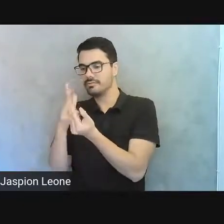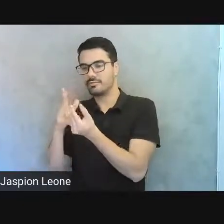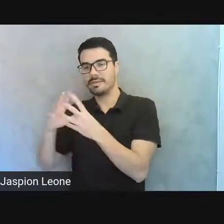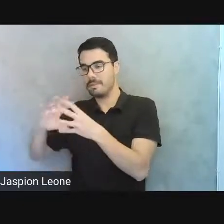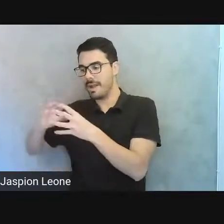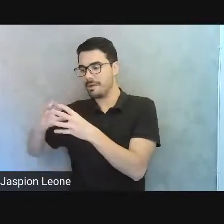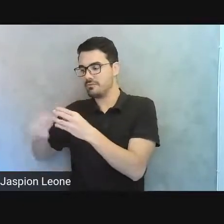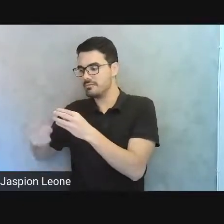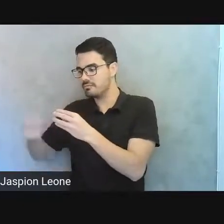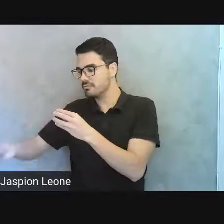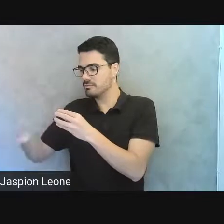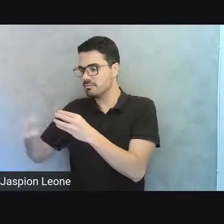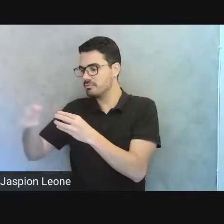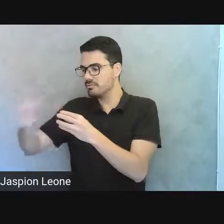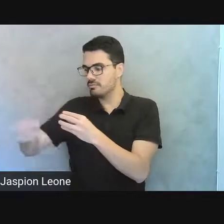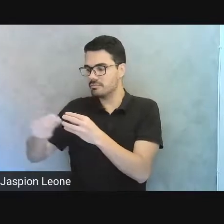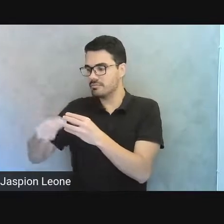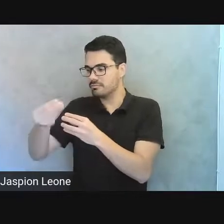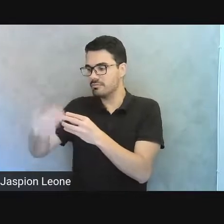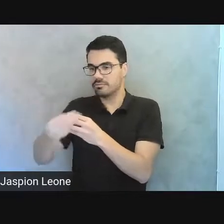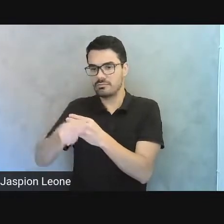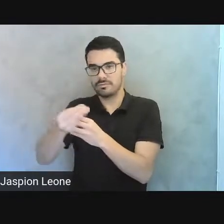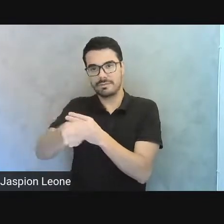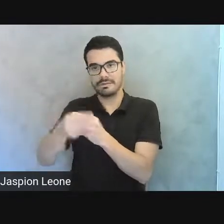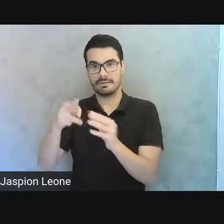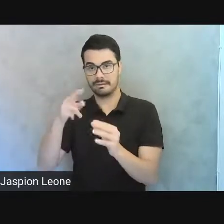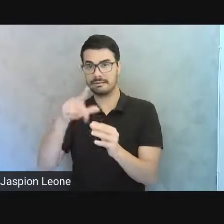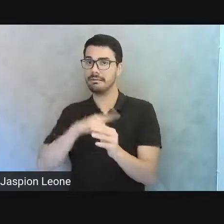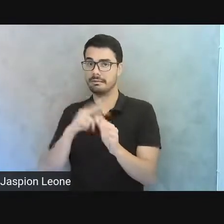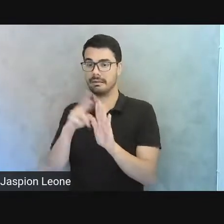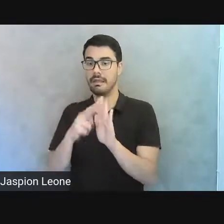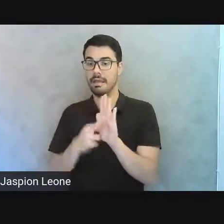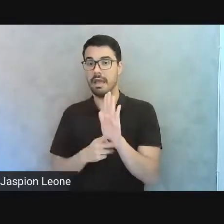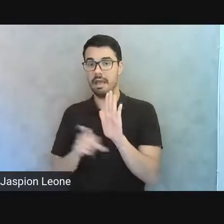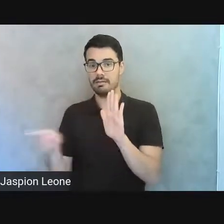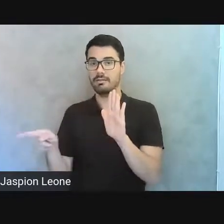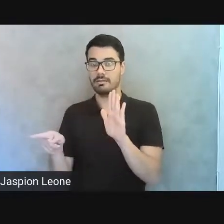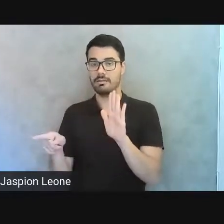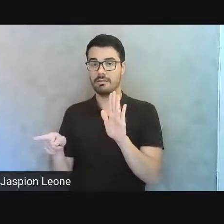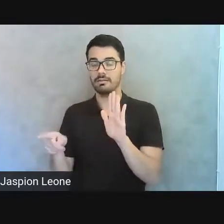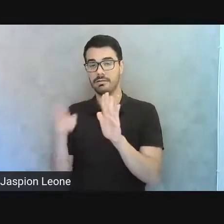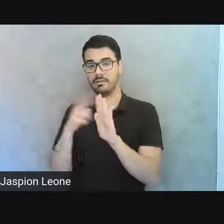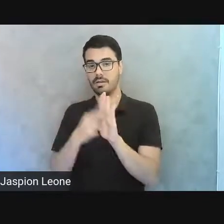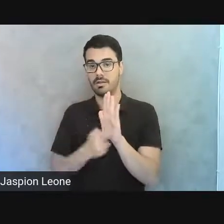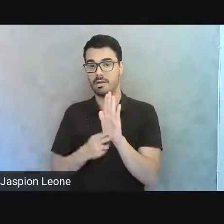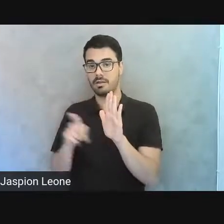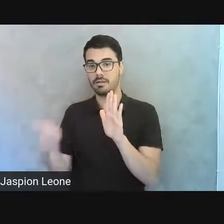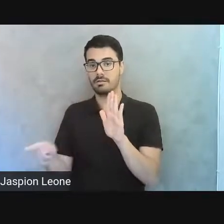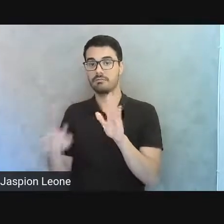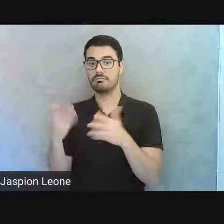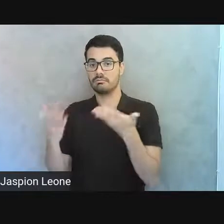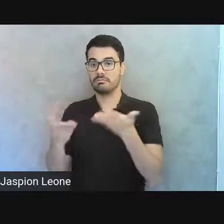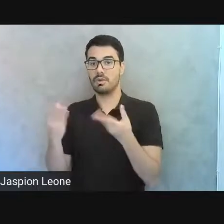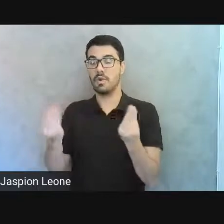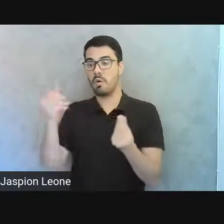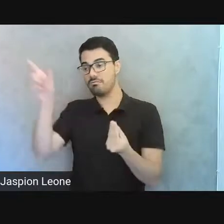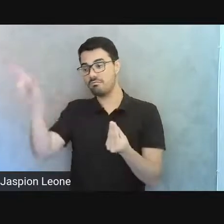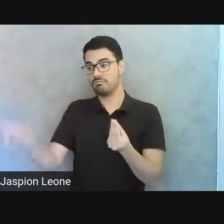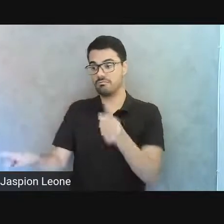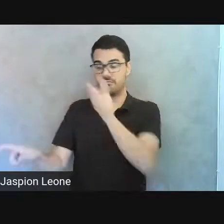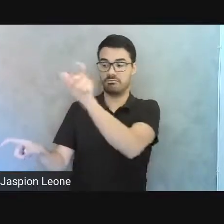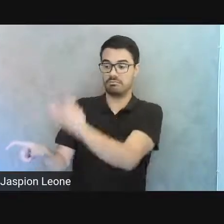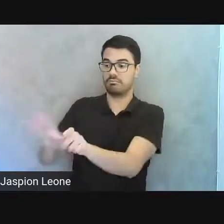partidos, né? Tem regras, né, baseadas praticamente, né, na performance desses